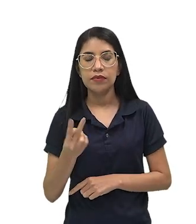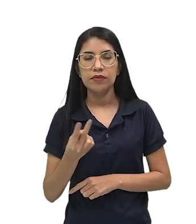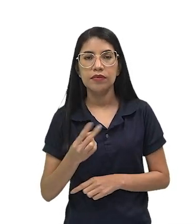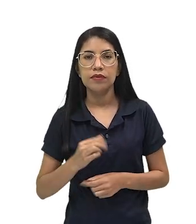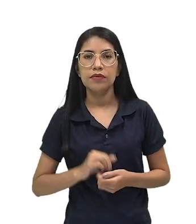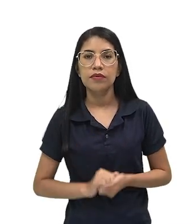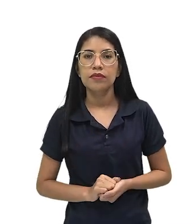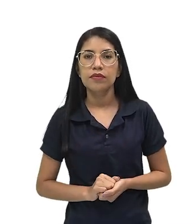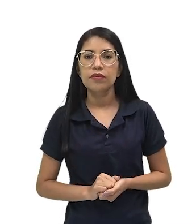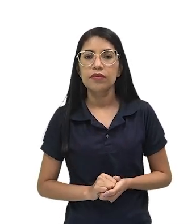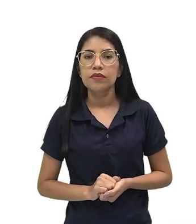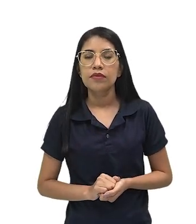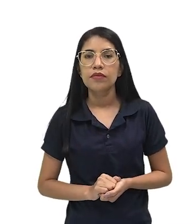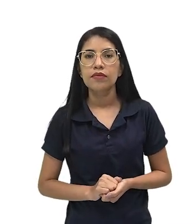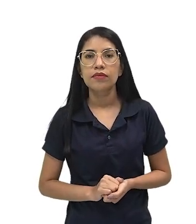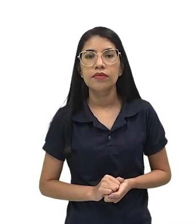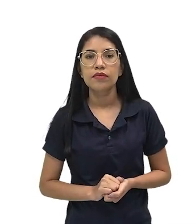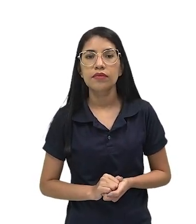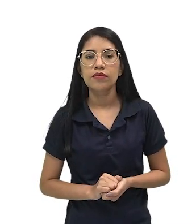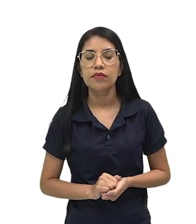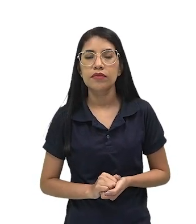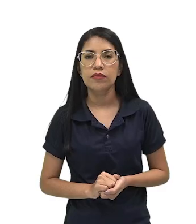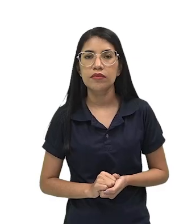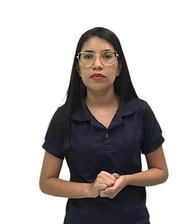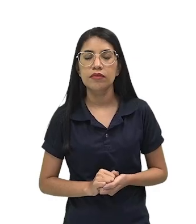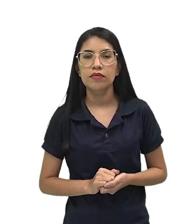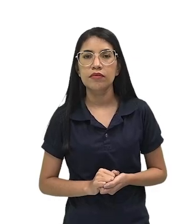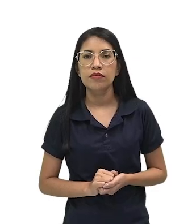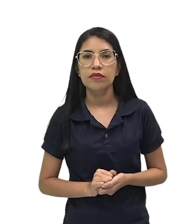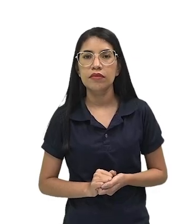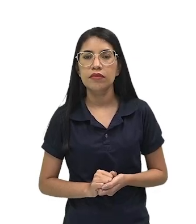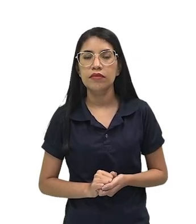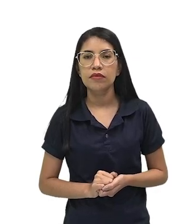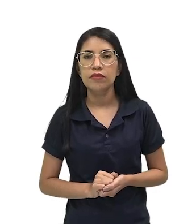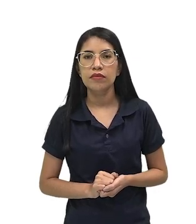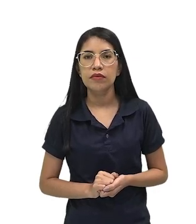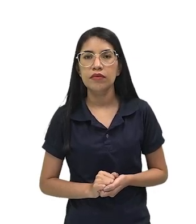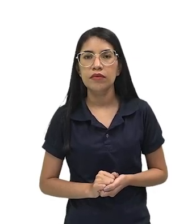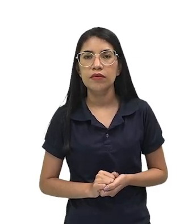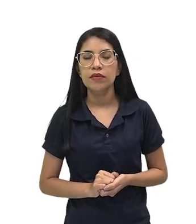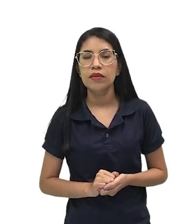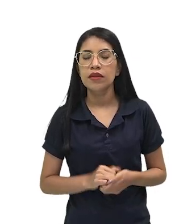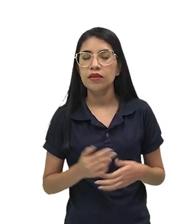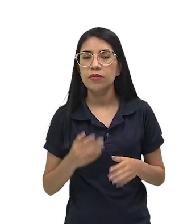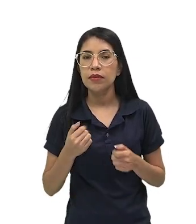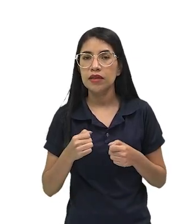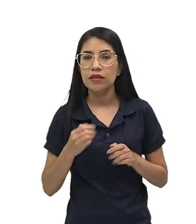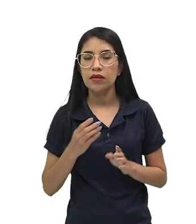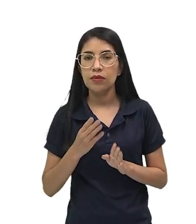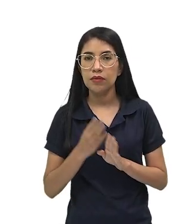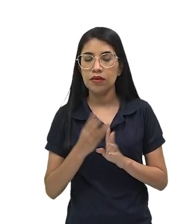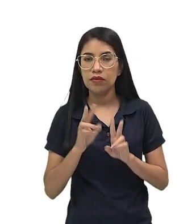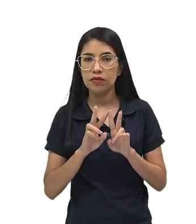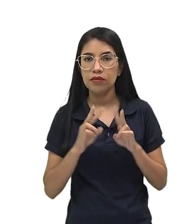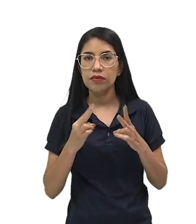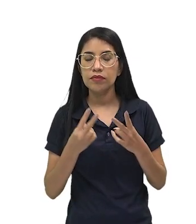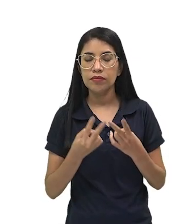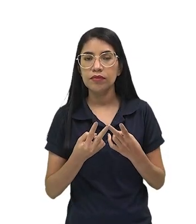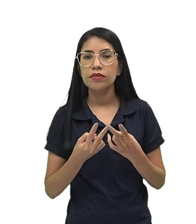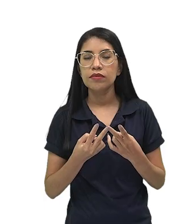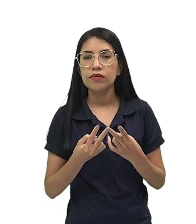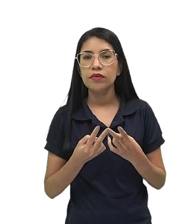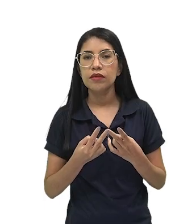né? Ora, se nós olharmos, né, queremos calcular agora o volume